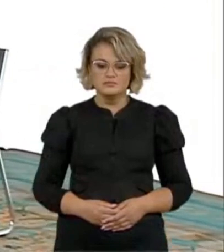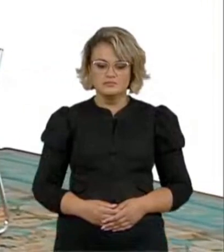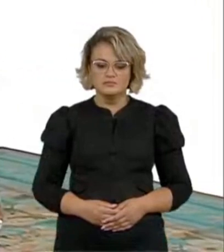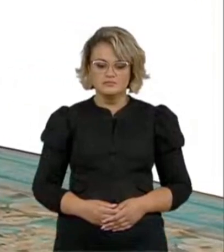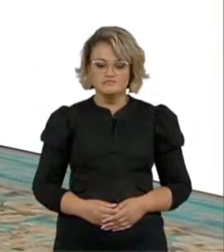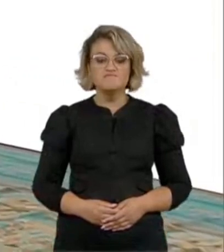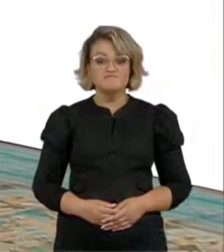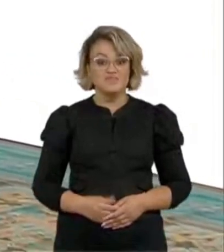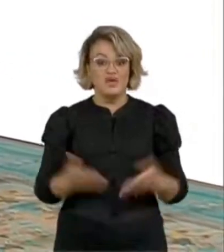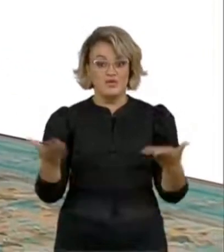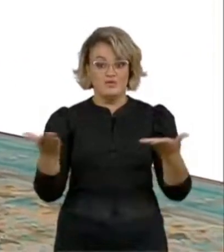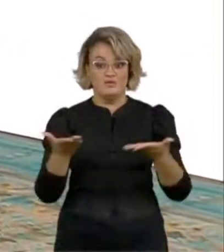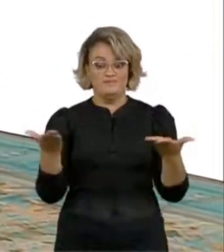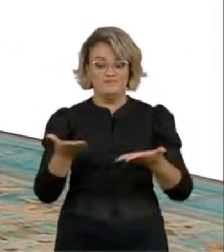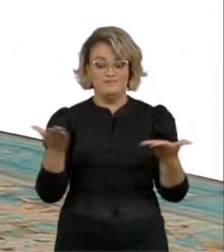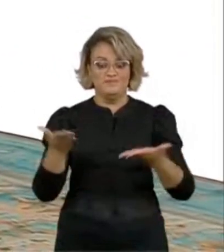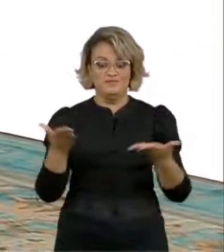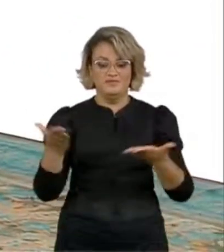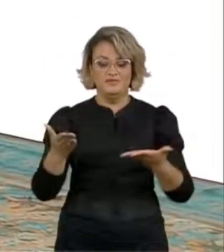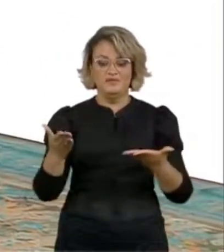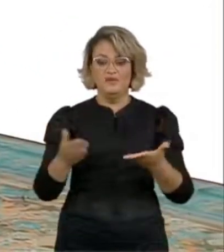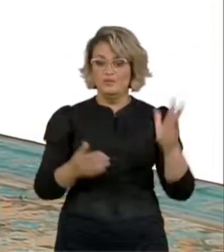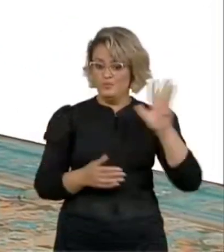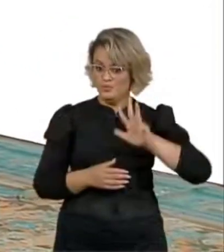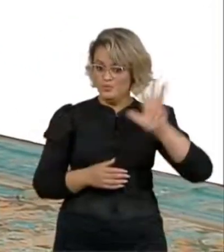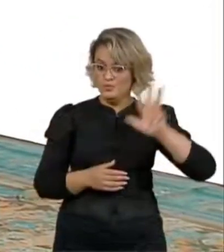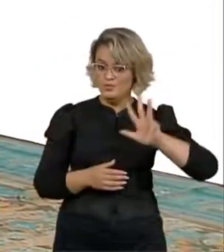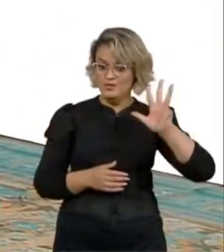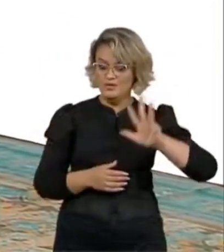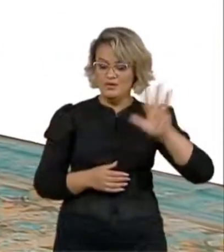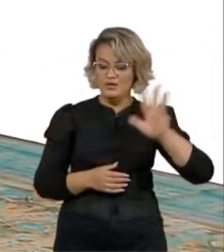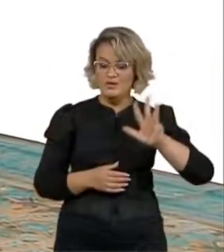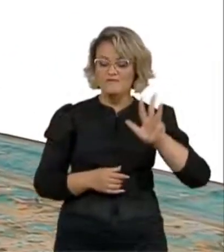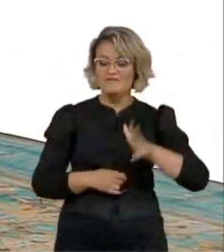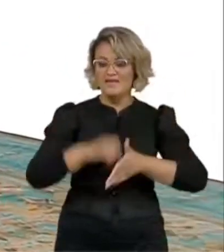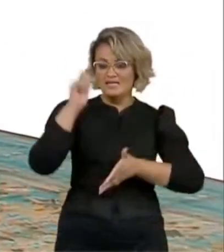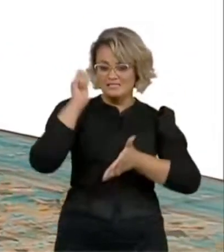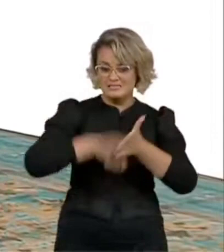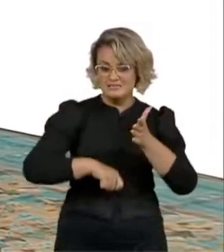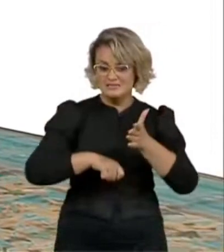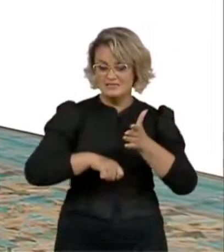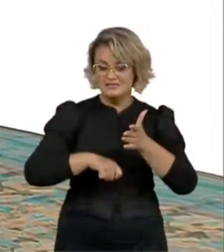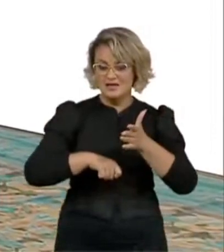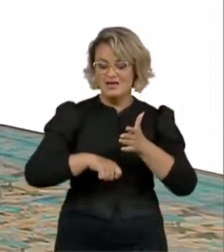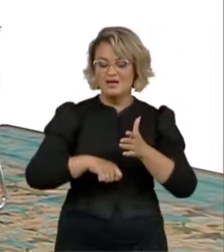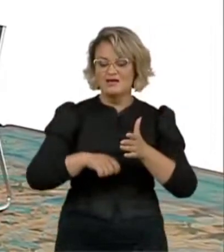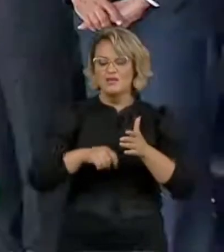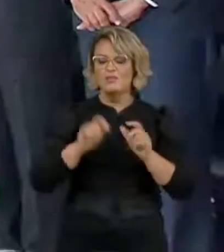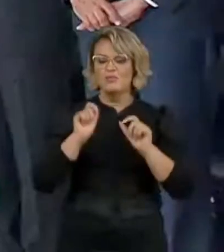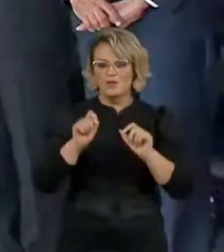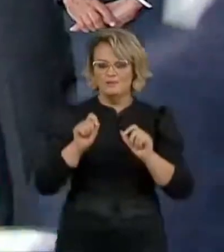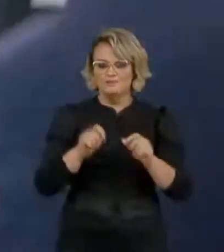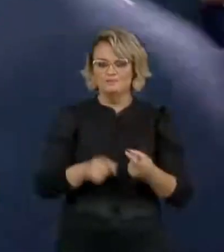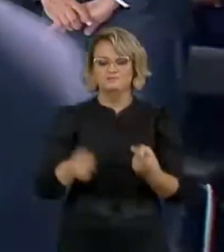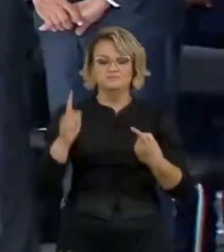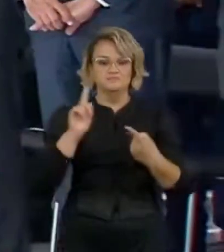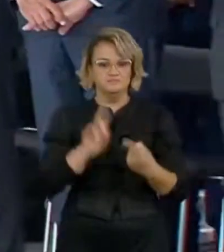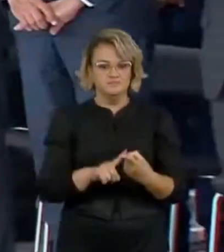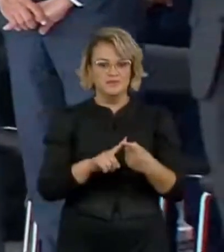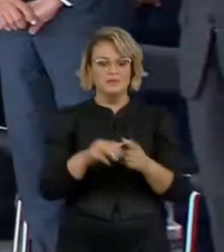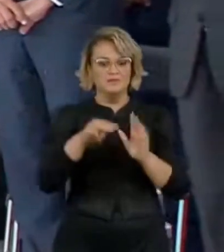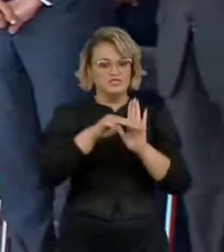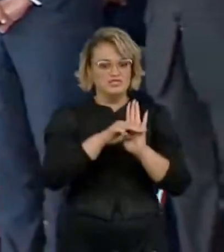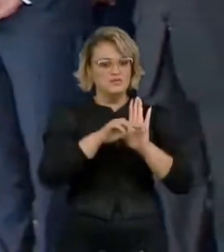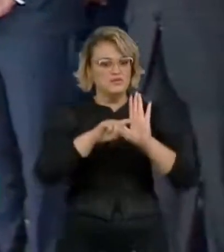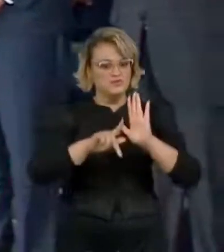neste momento o Presidente da República assinará os seguintes atos Medida